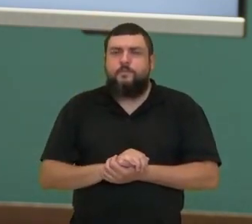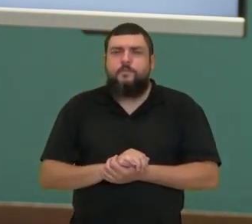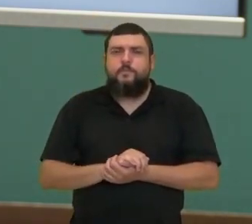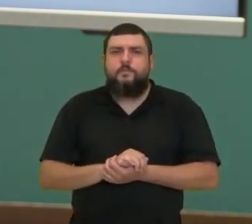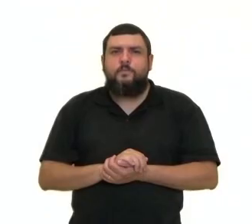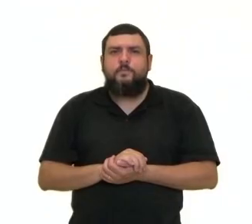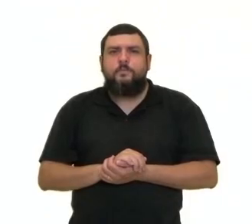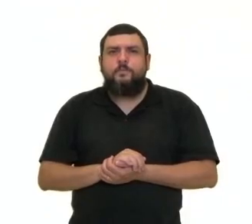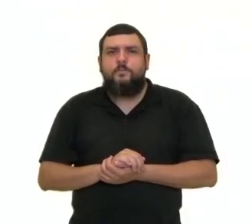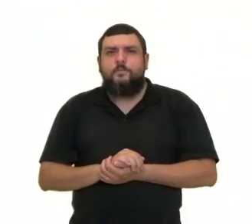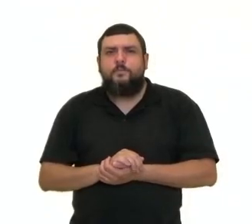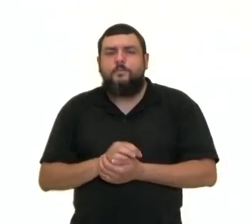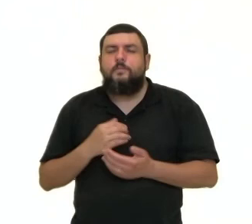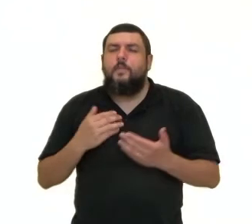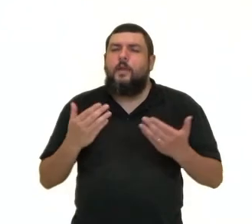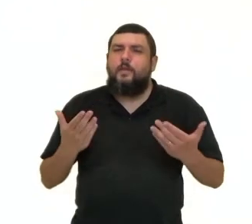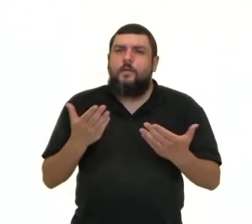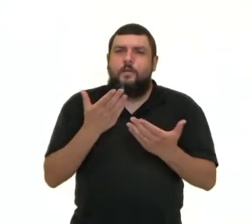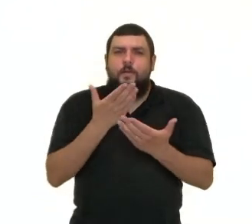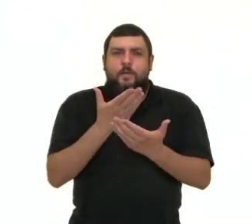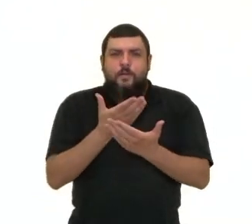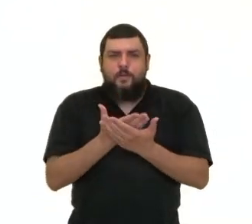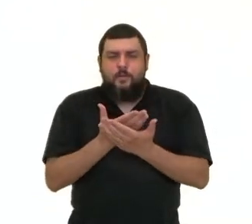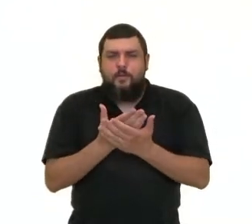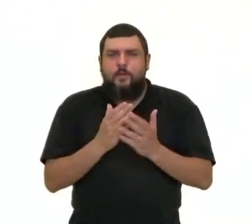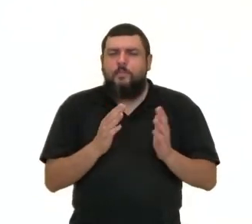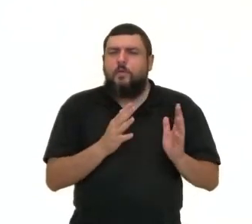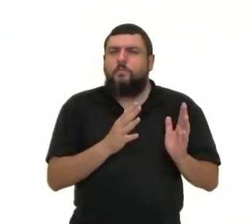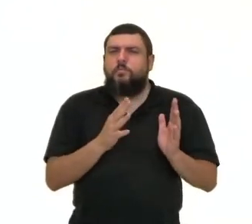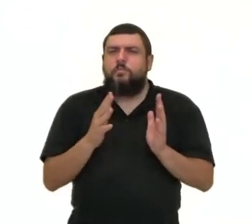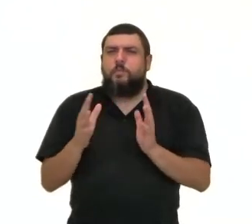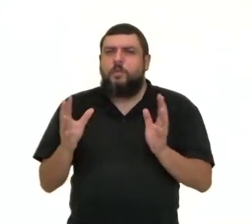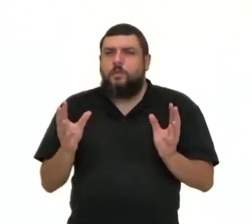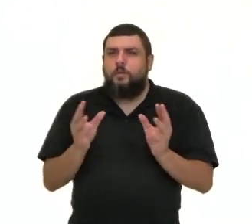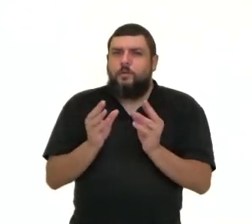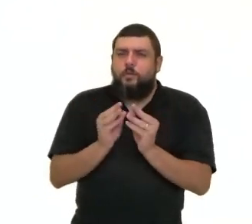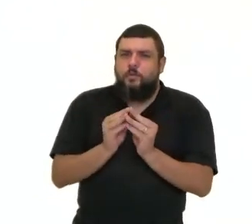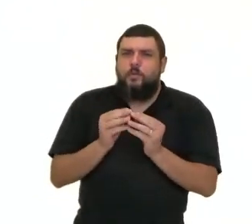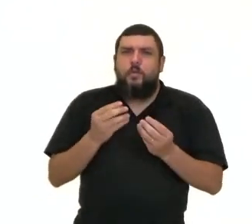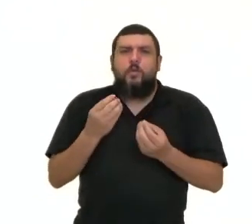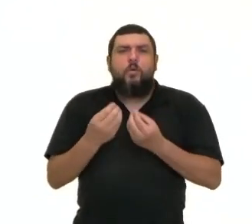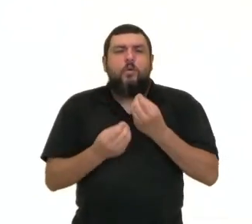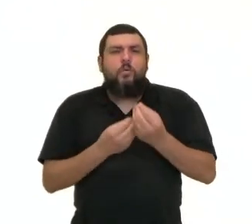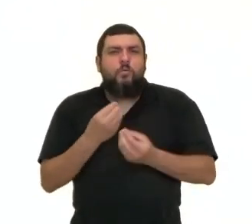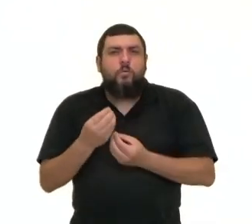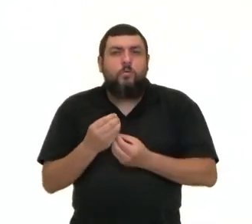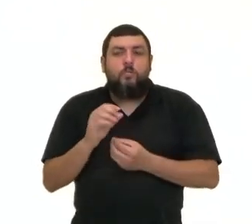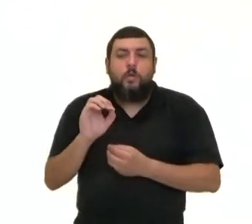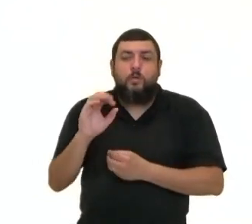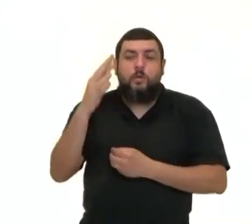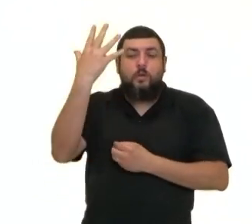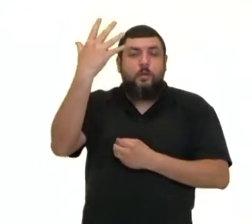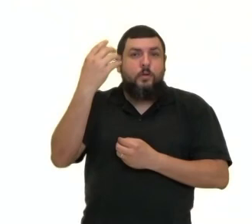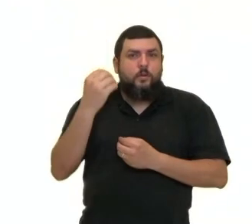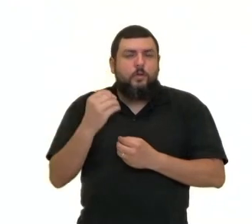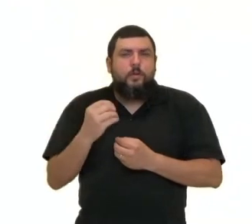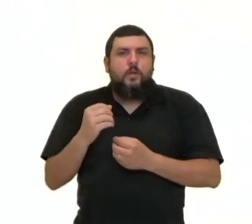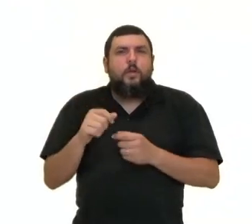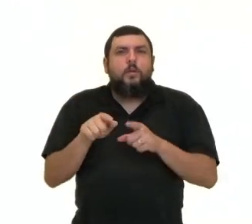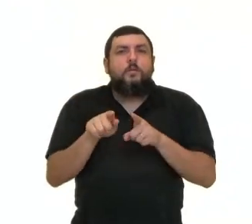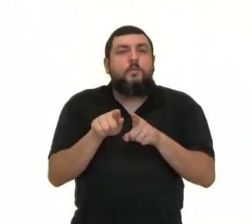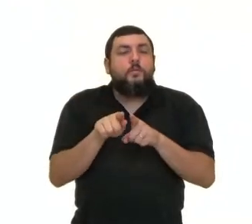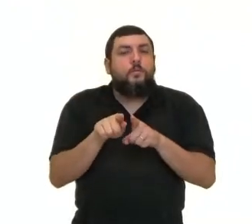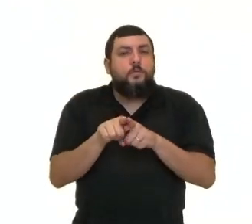nesta aula, nós falamos sobre a ideia, sobre o conceito de evento aleatório e falamos ainda